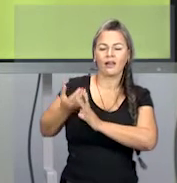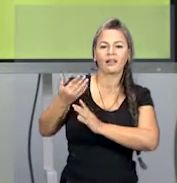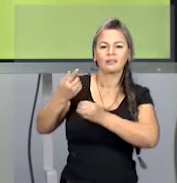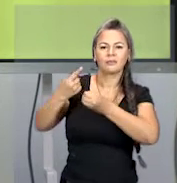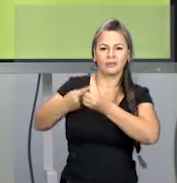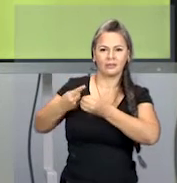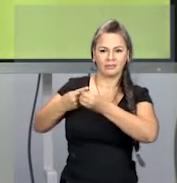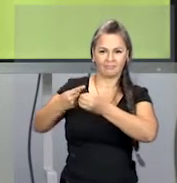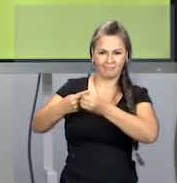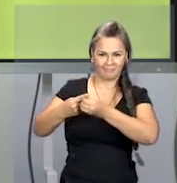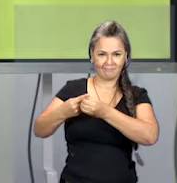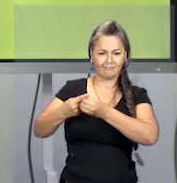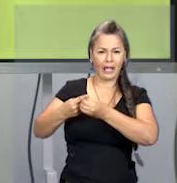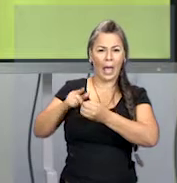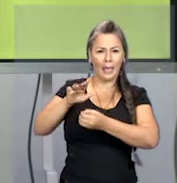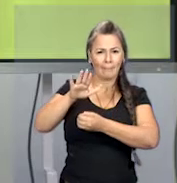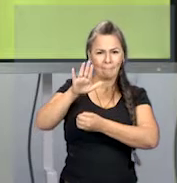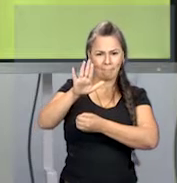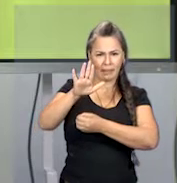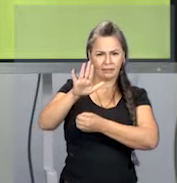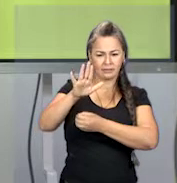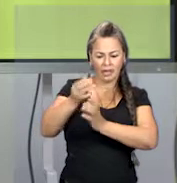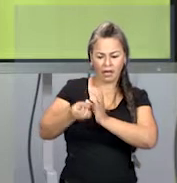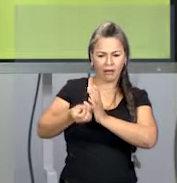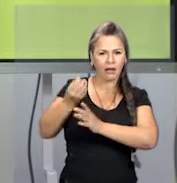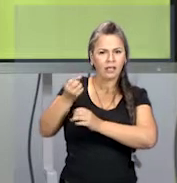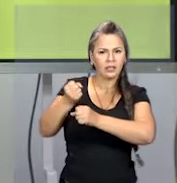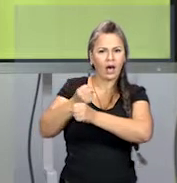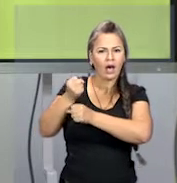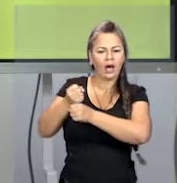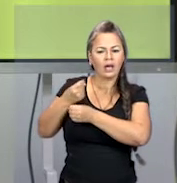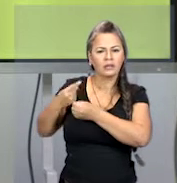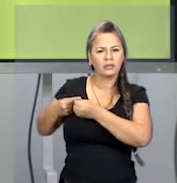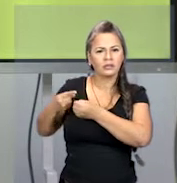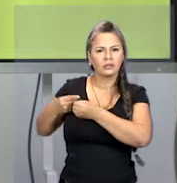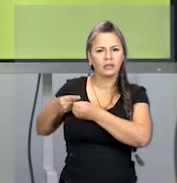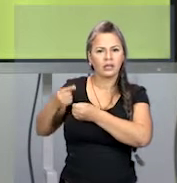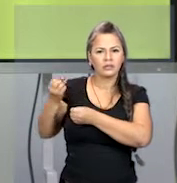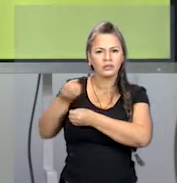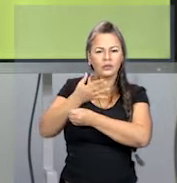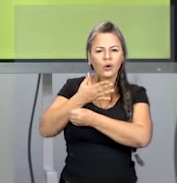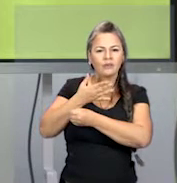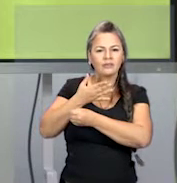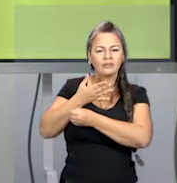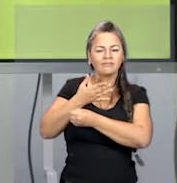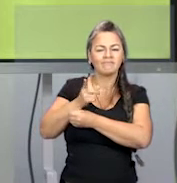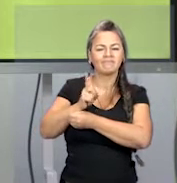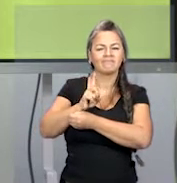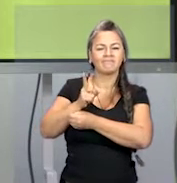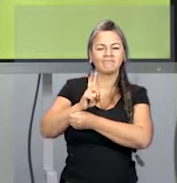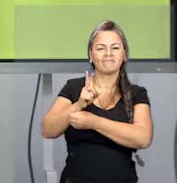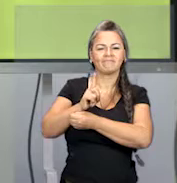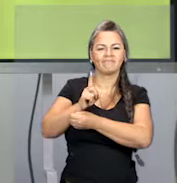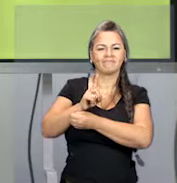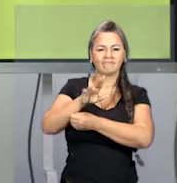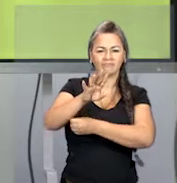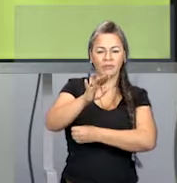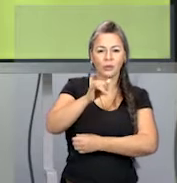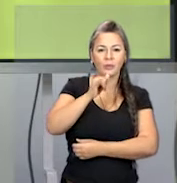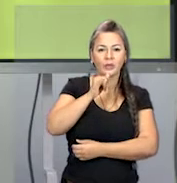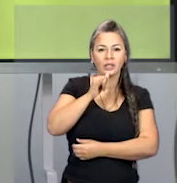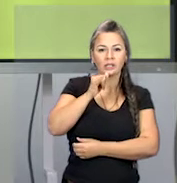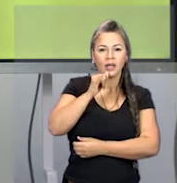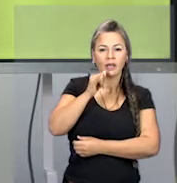não surgiu como algo novo, assim como a sociologia. Há relatos de que a cidade